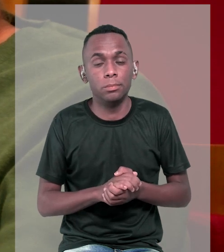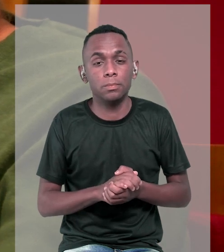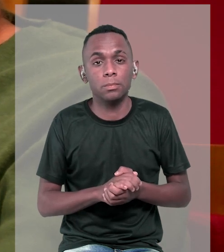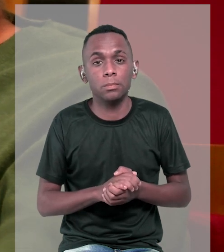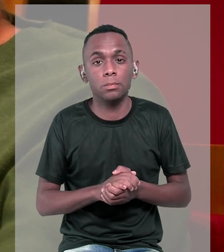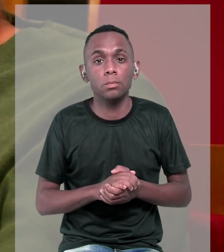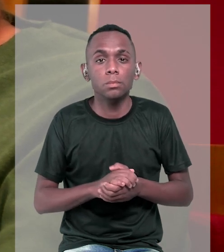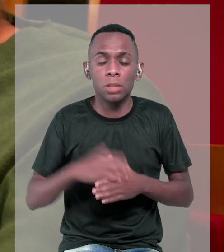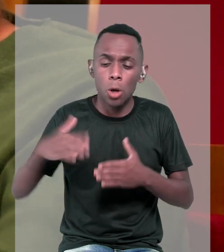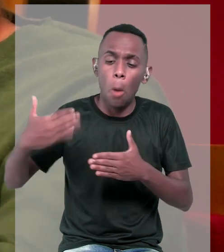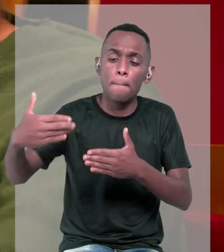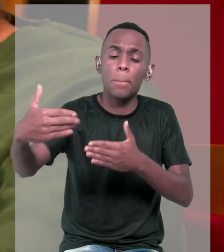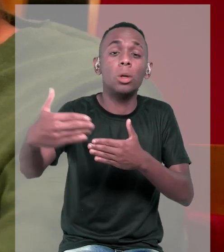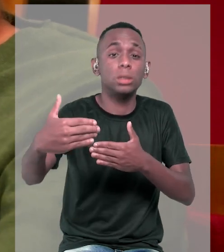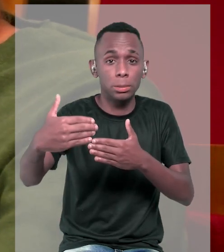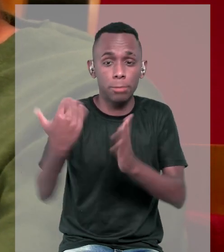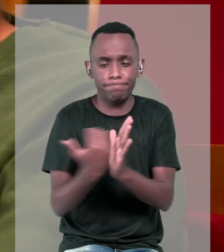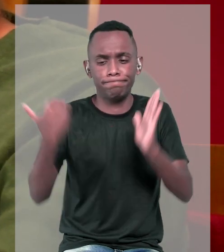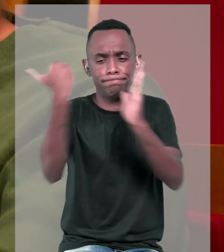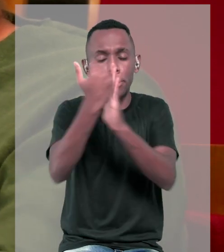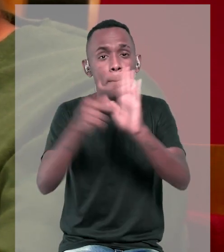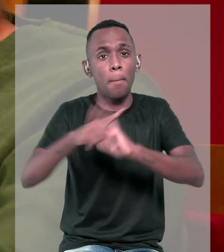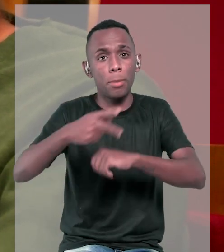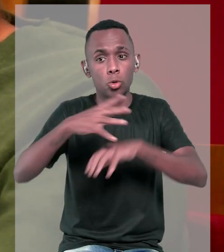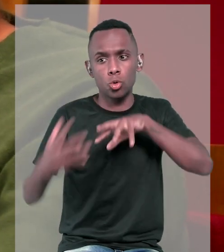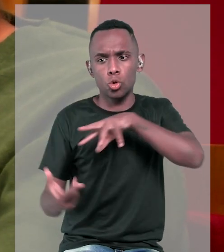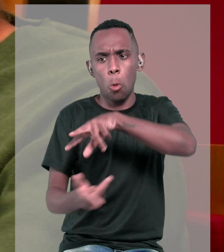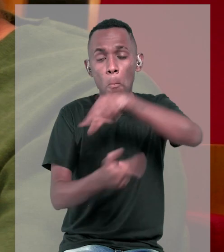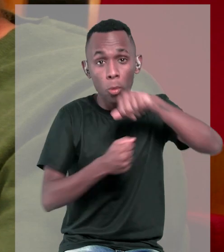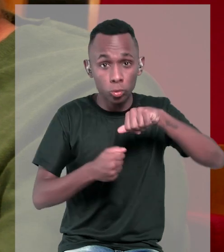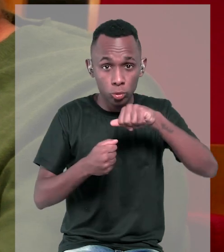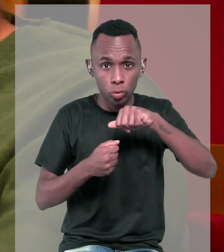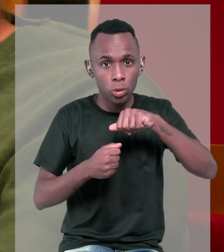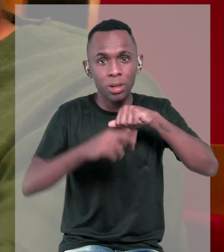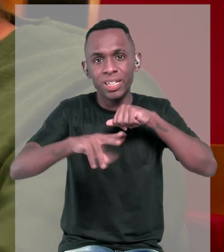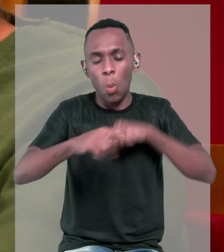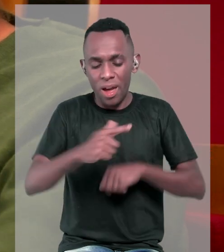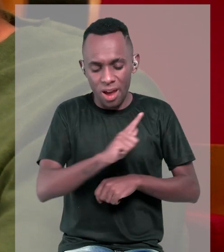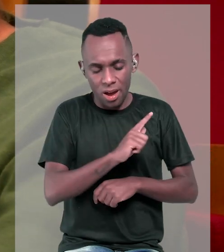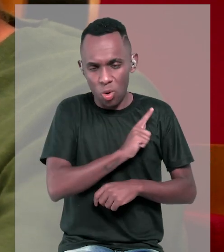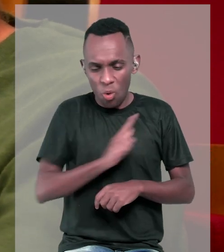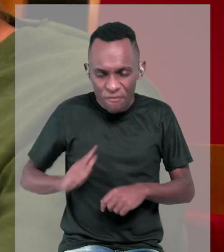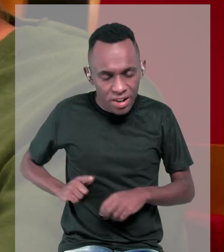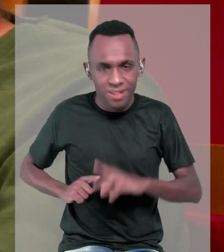potências mundiais neste século não serão mais governos, mas as big techs.